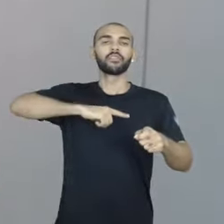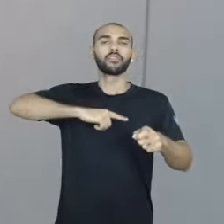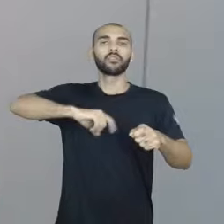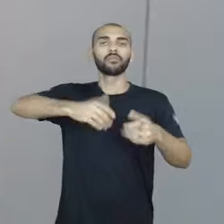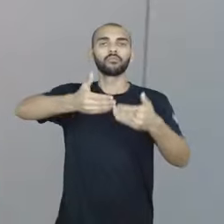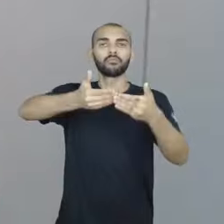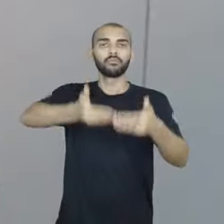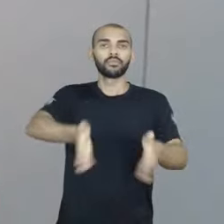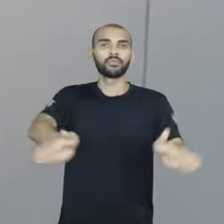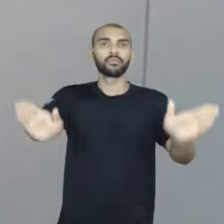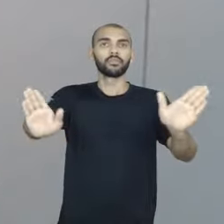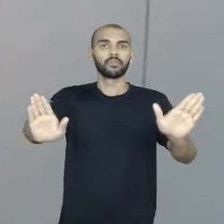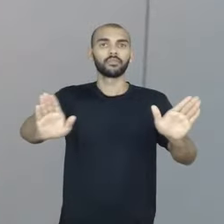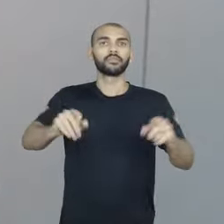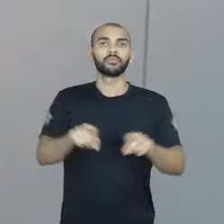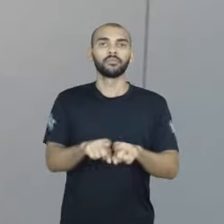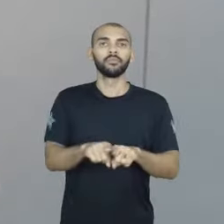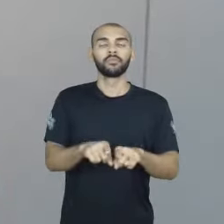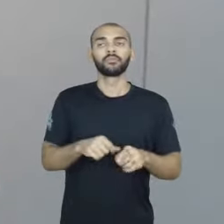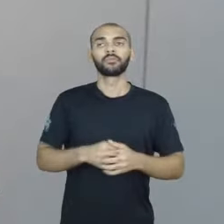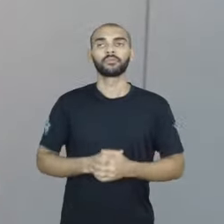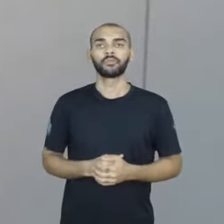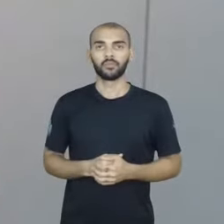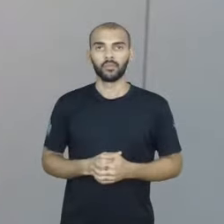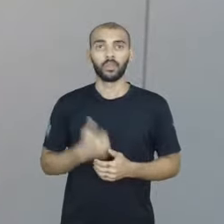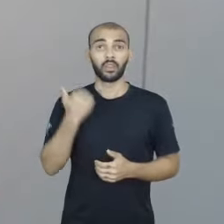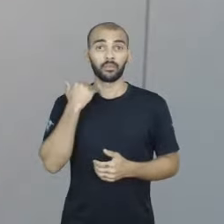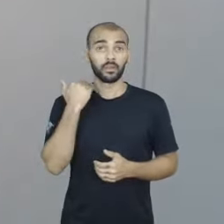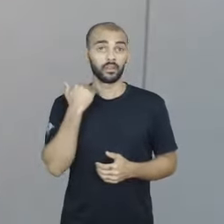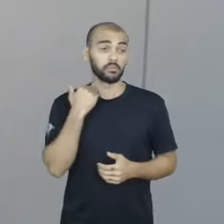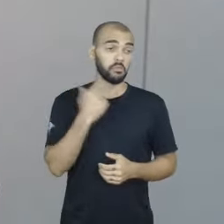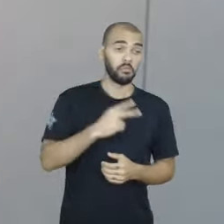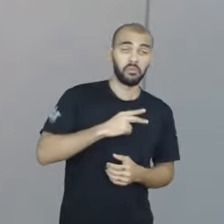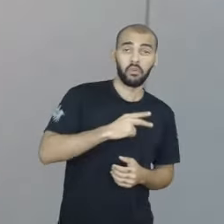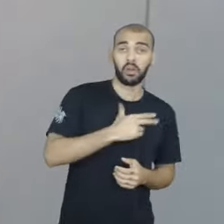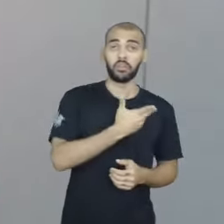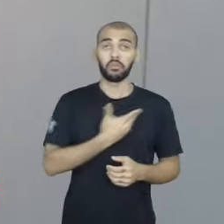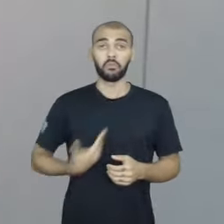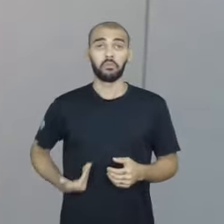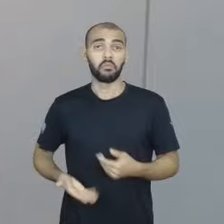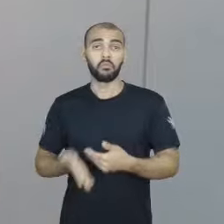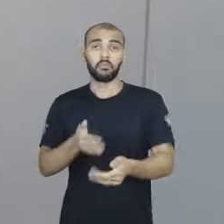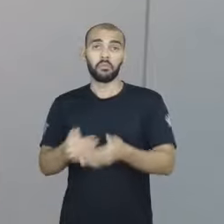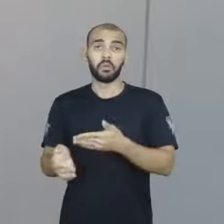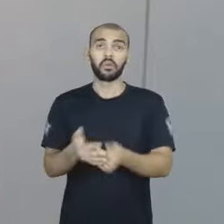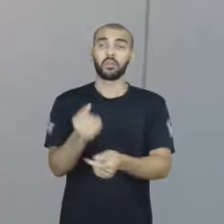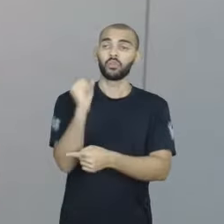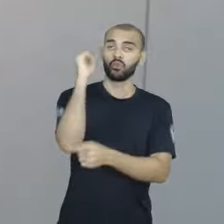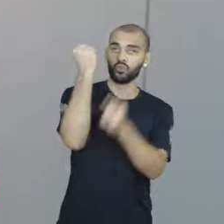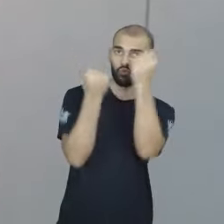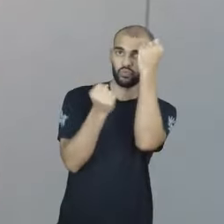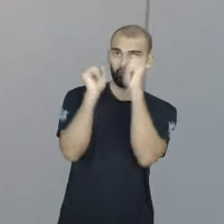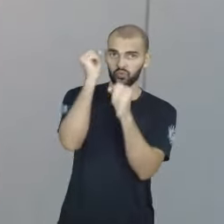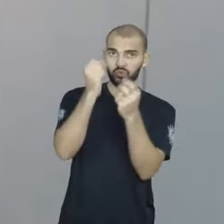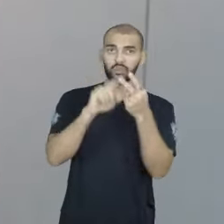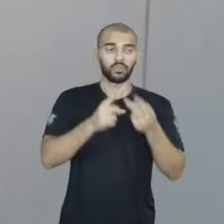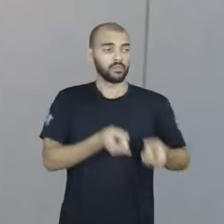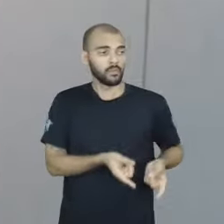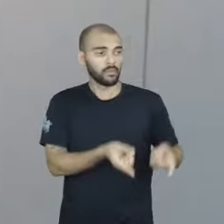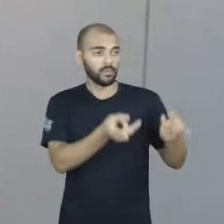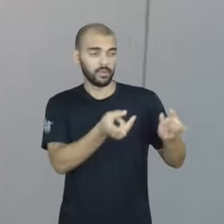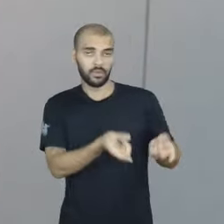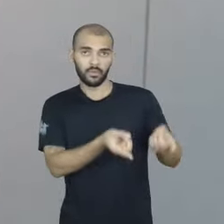em bancos privados, para empresas, seja indústria, serviço, comércio, nós certamente veremos